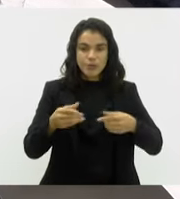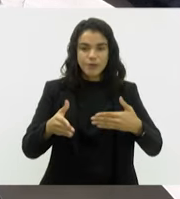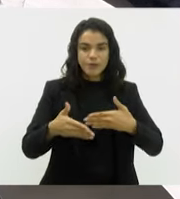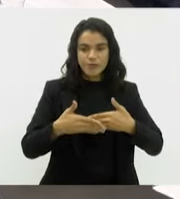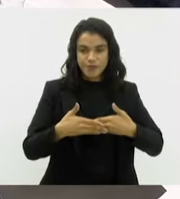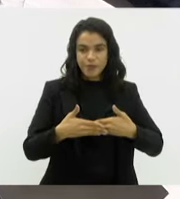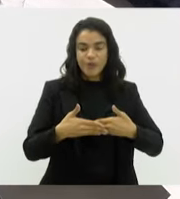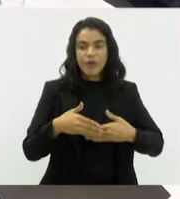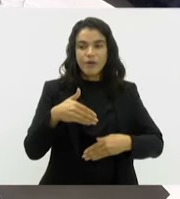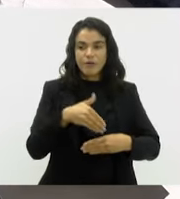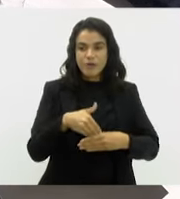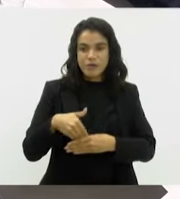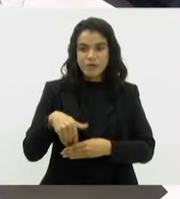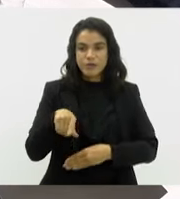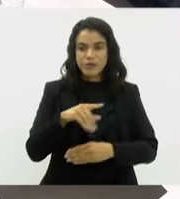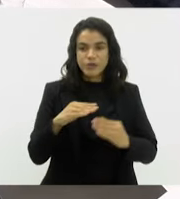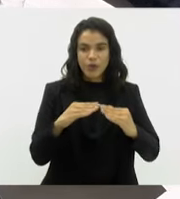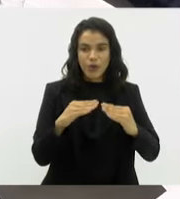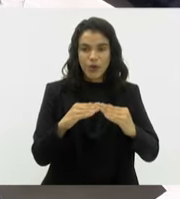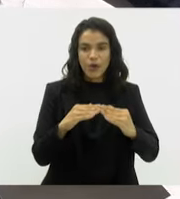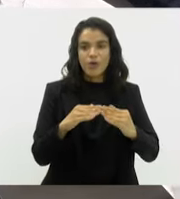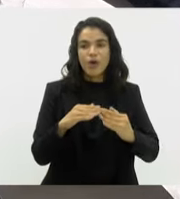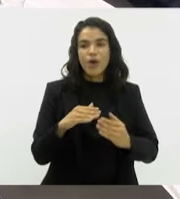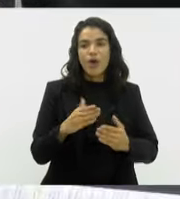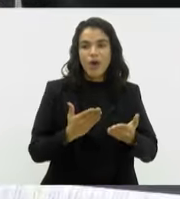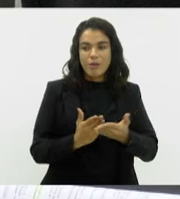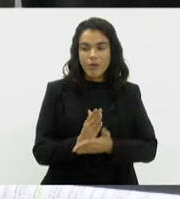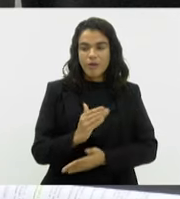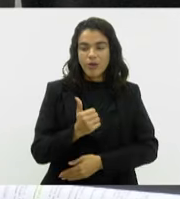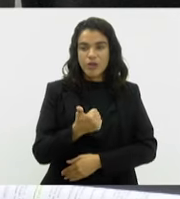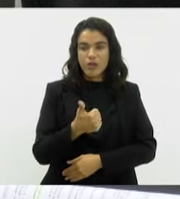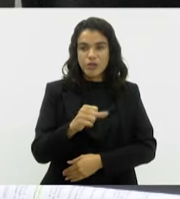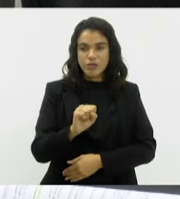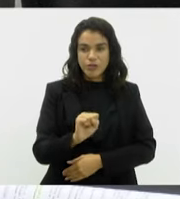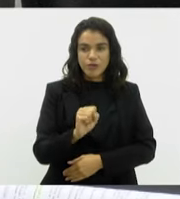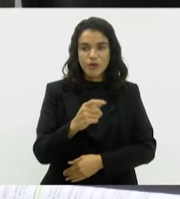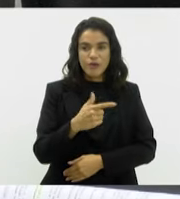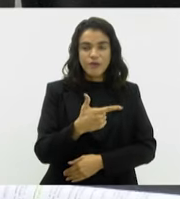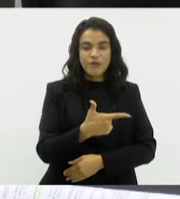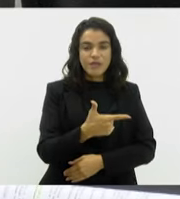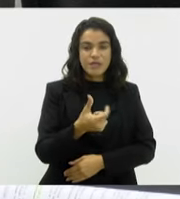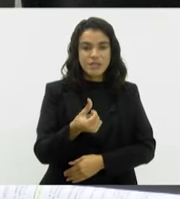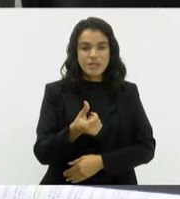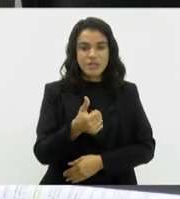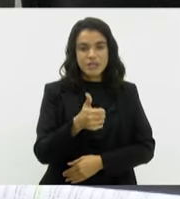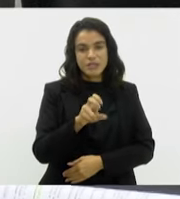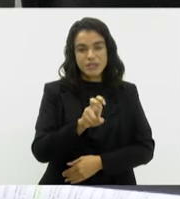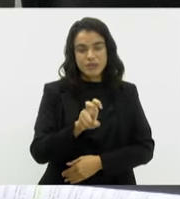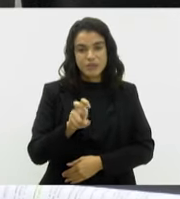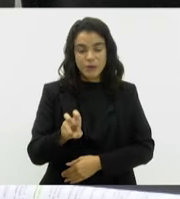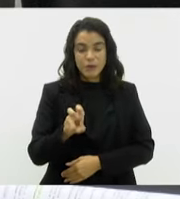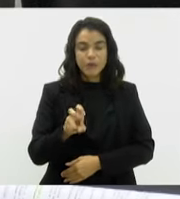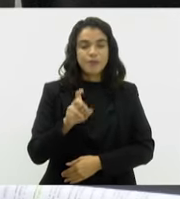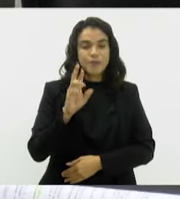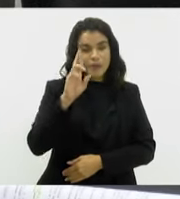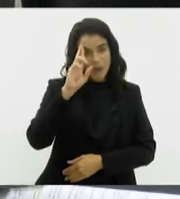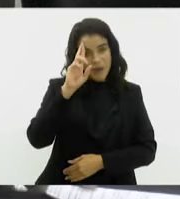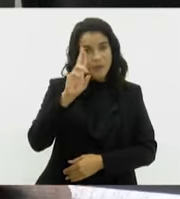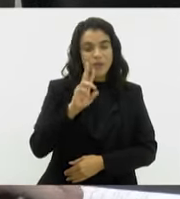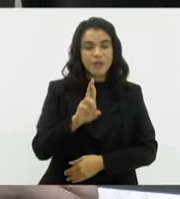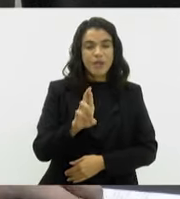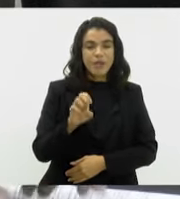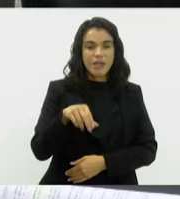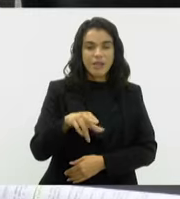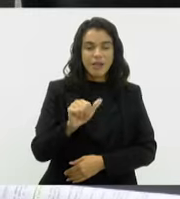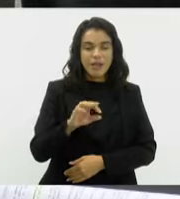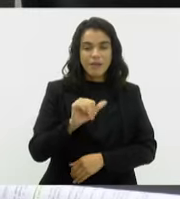encerrada a discussão. Em votação, senhores que aprovam, permaneçam como estão. Aprovado 18 da pauta, projeto de lei 2655 de 23. De autoria da deputada Renata Souza, que